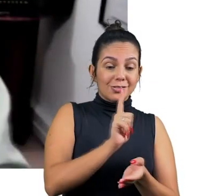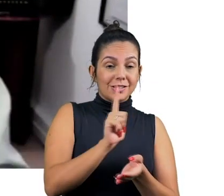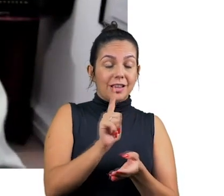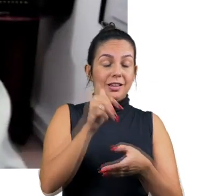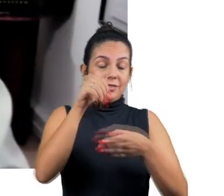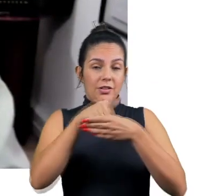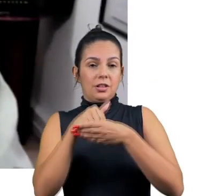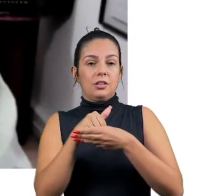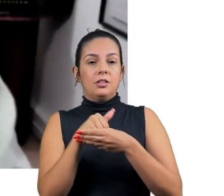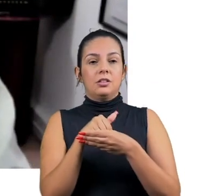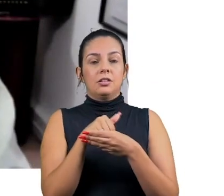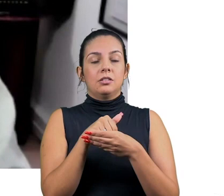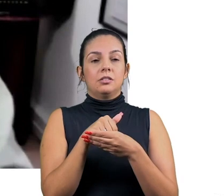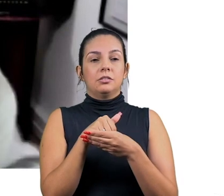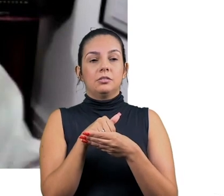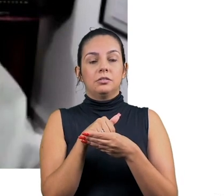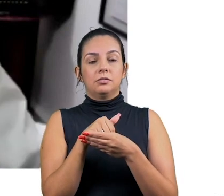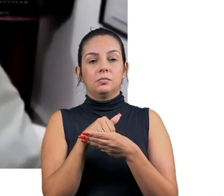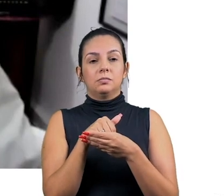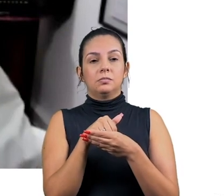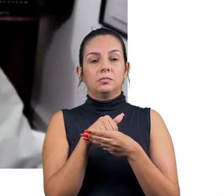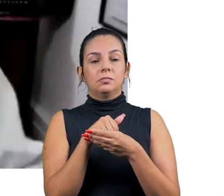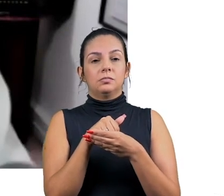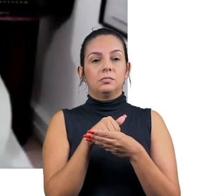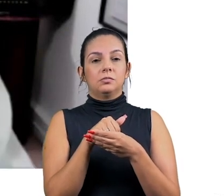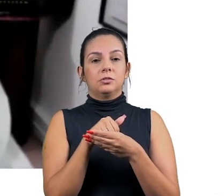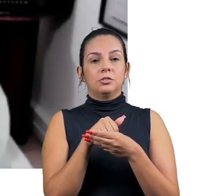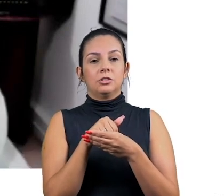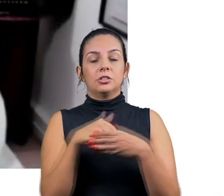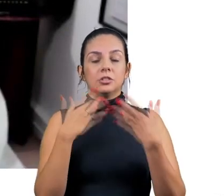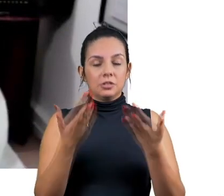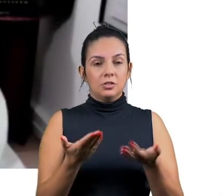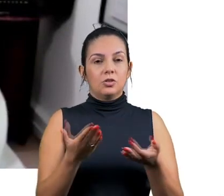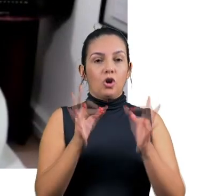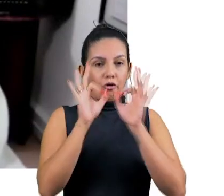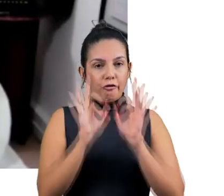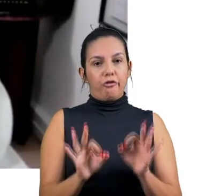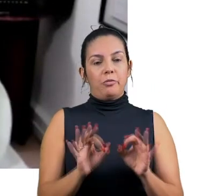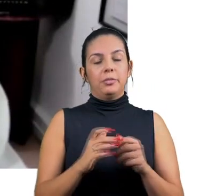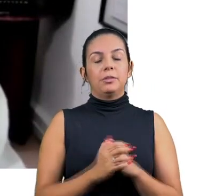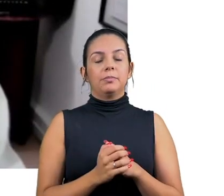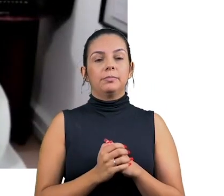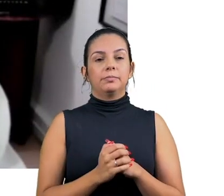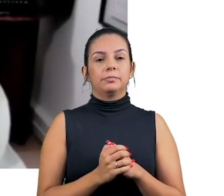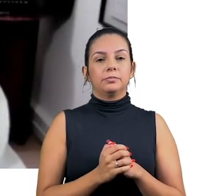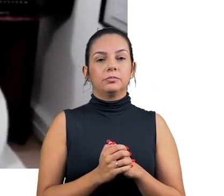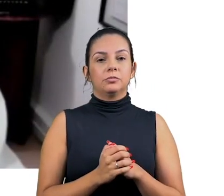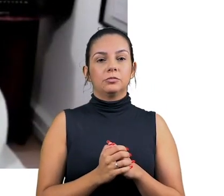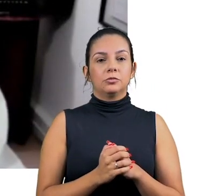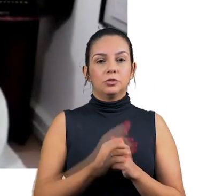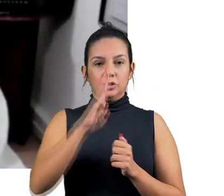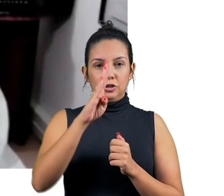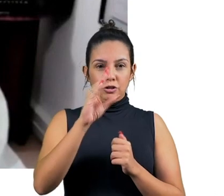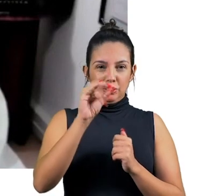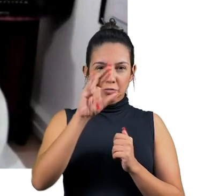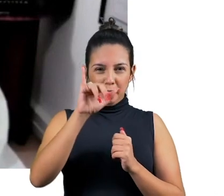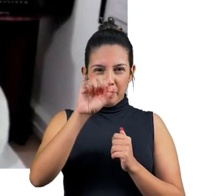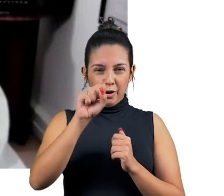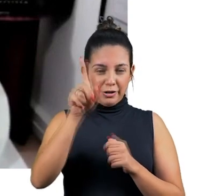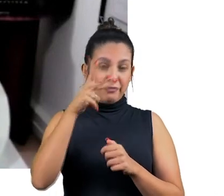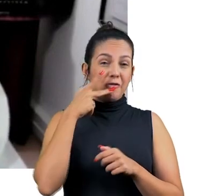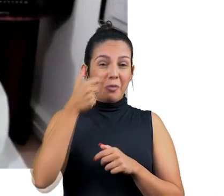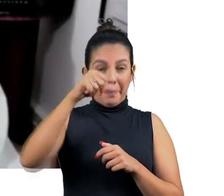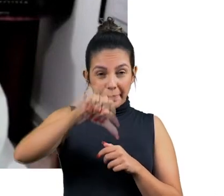eleições, ele é, então, confirmado primeiro-ministro. No caso do Boris Johnson, foi até